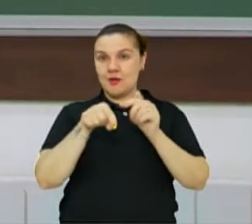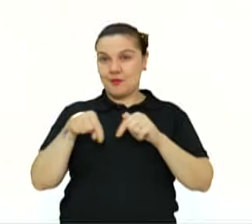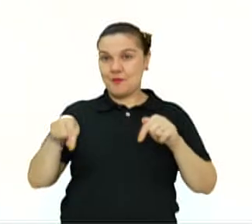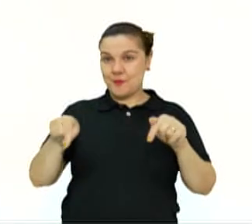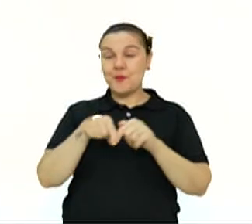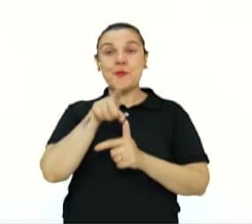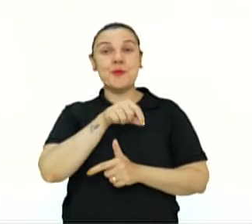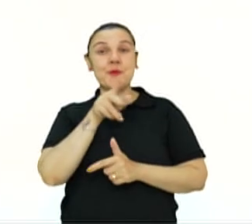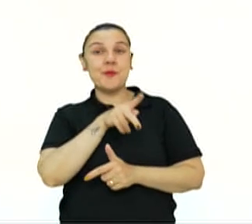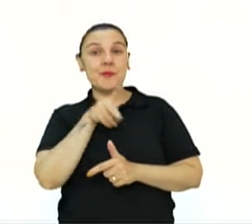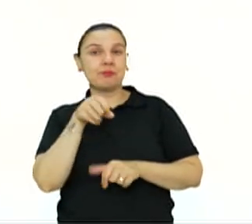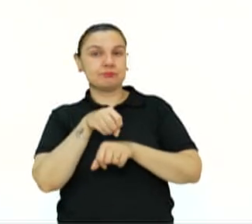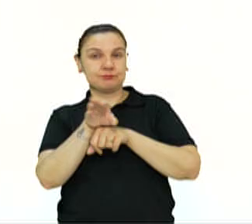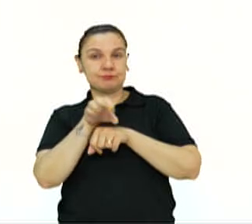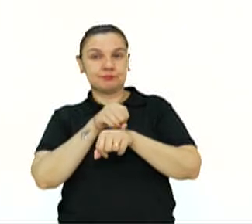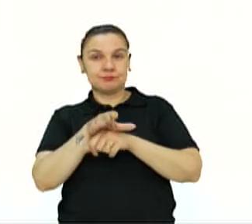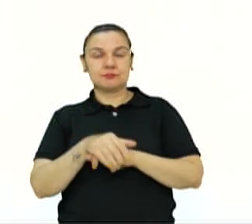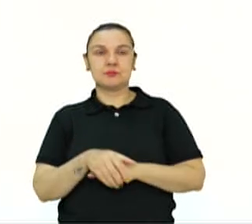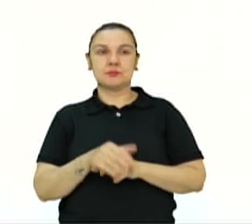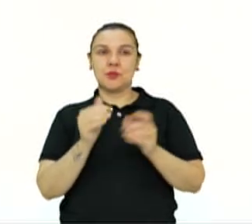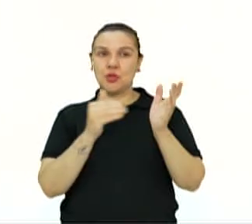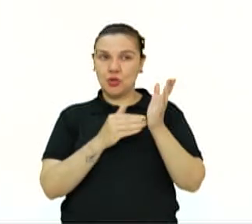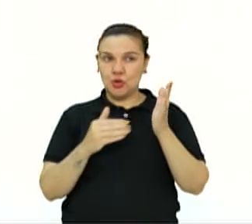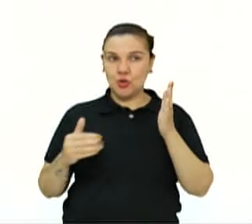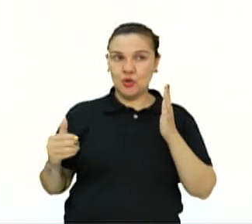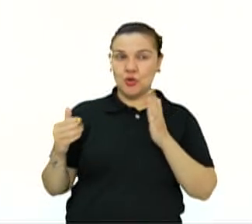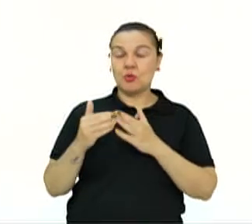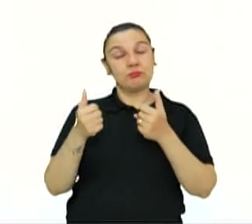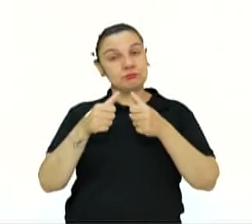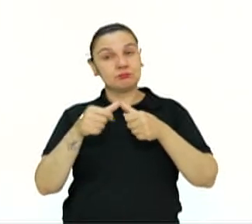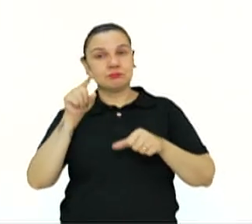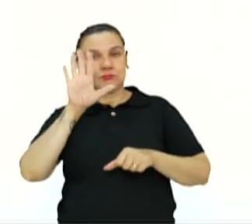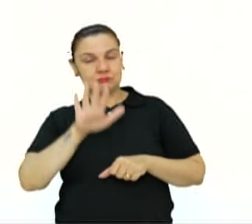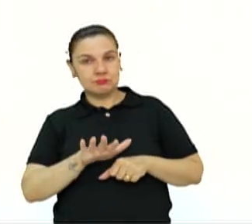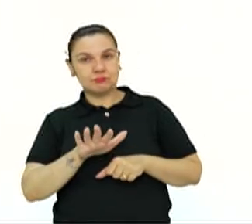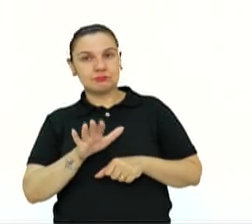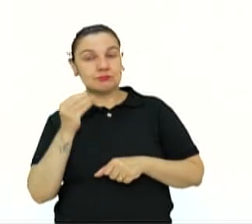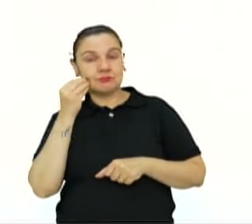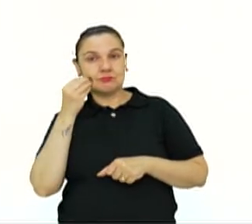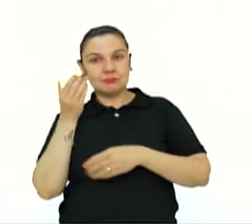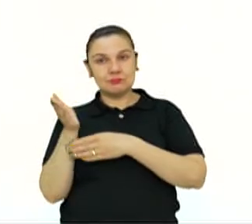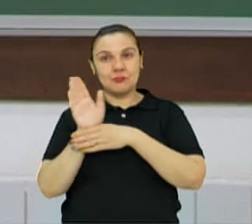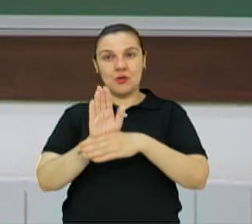seus professores orientam, né? Todos nós estamos aqui buscando